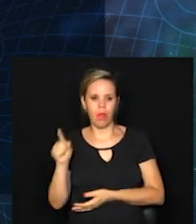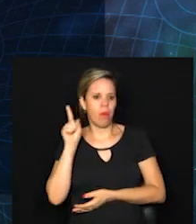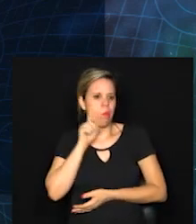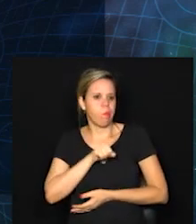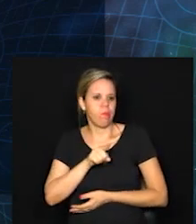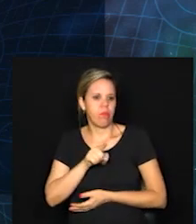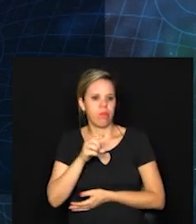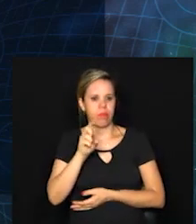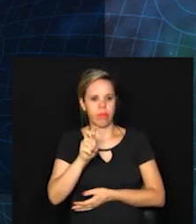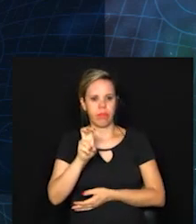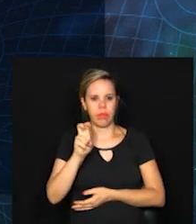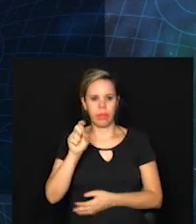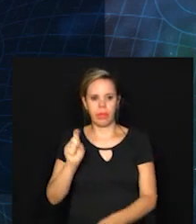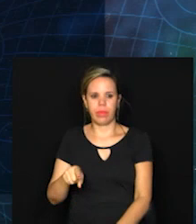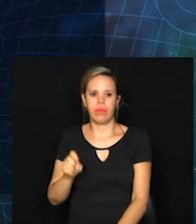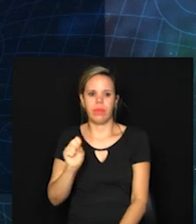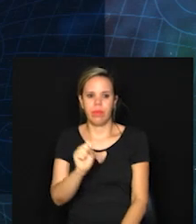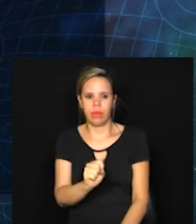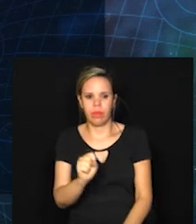6.337, Americana,